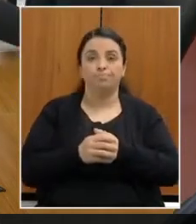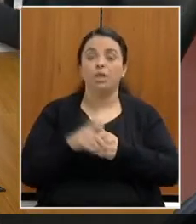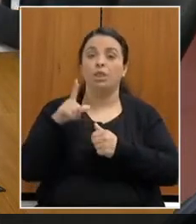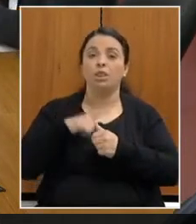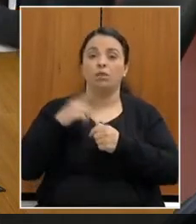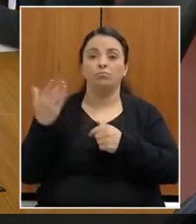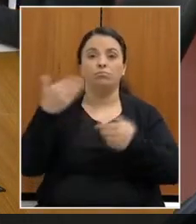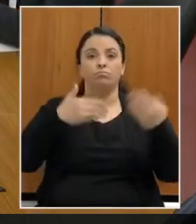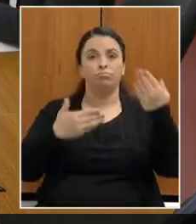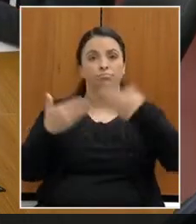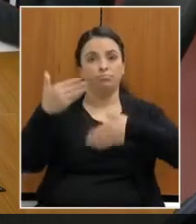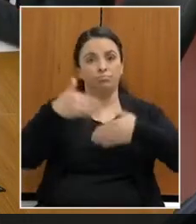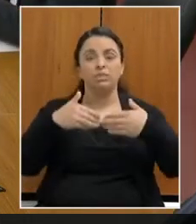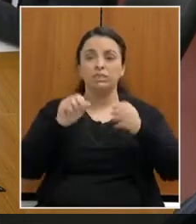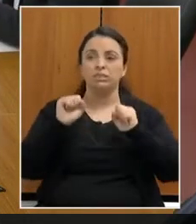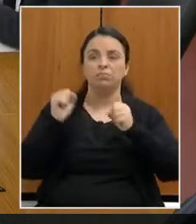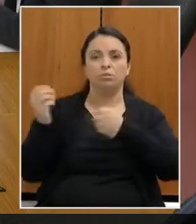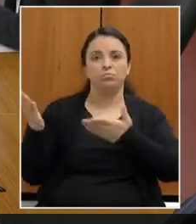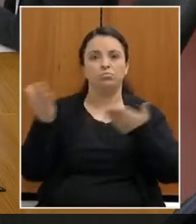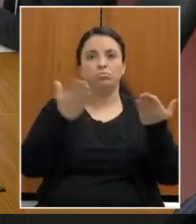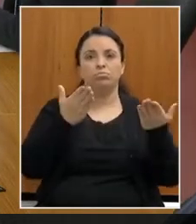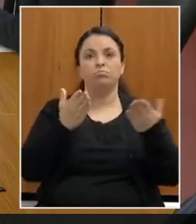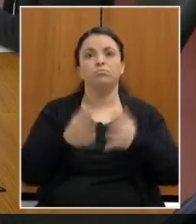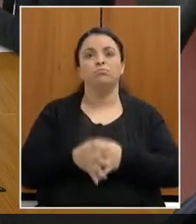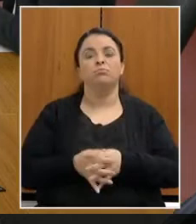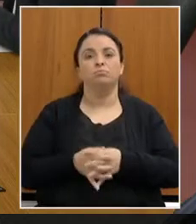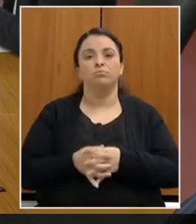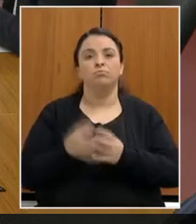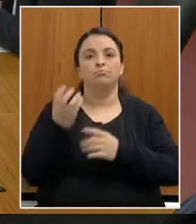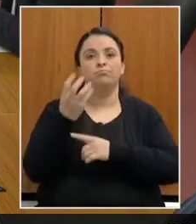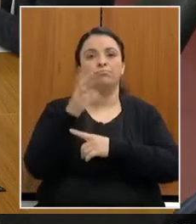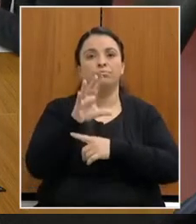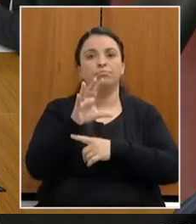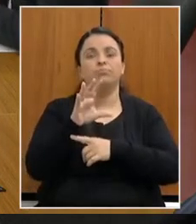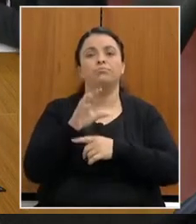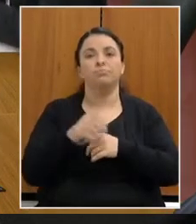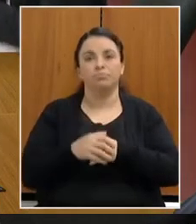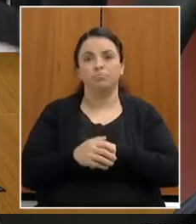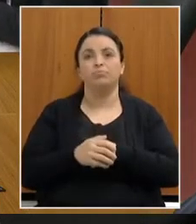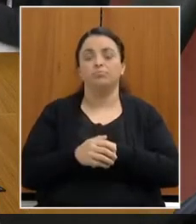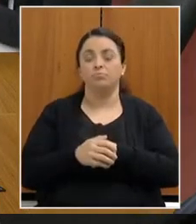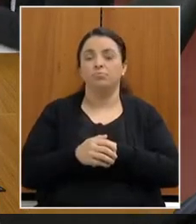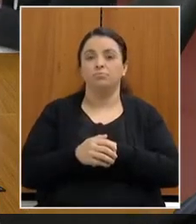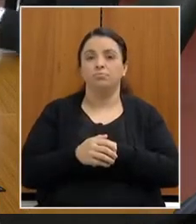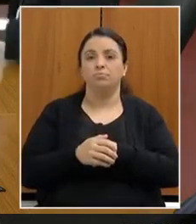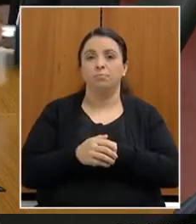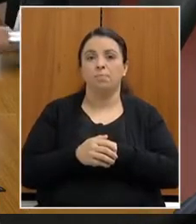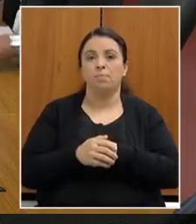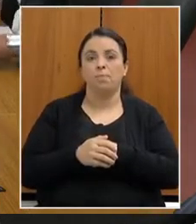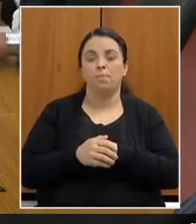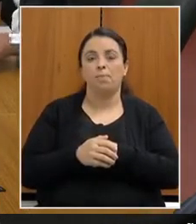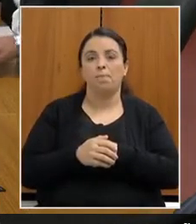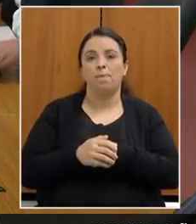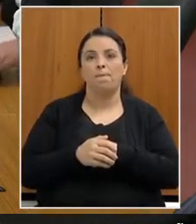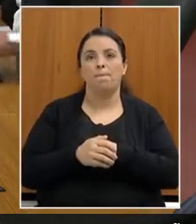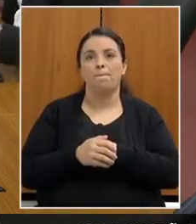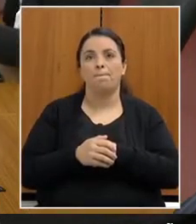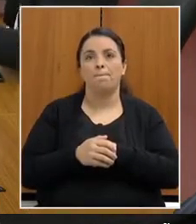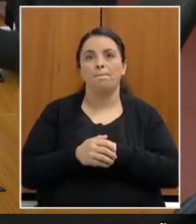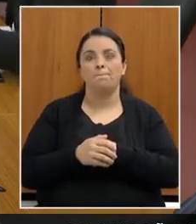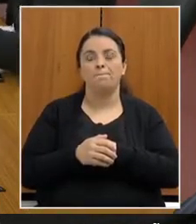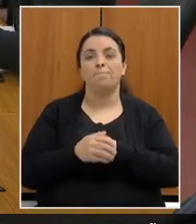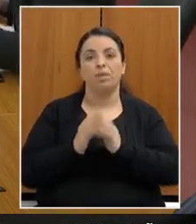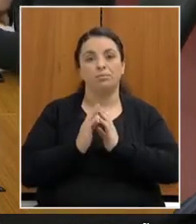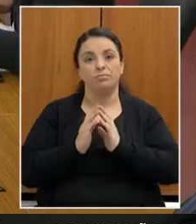se pudermos colocar para ilustrar a minha fala, por favor. É um prazer